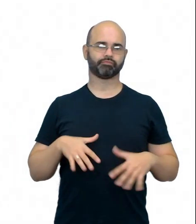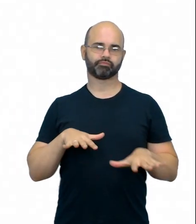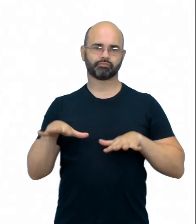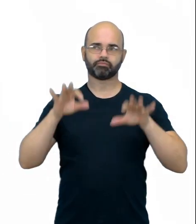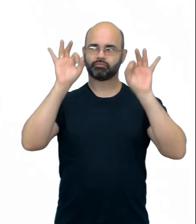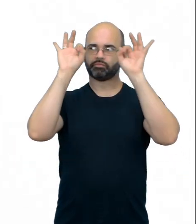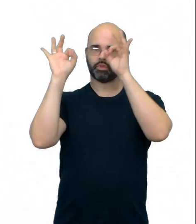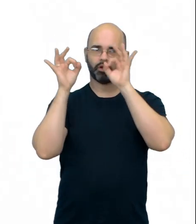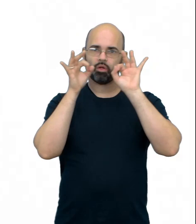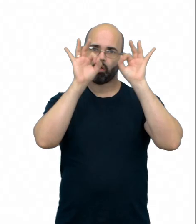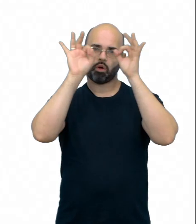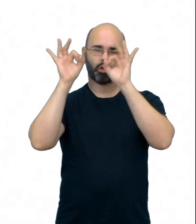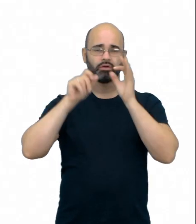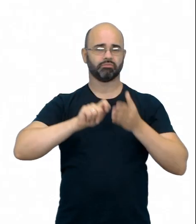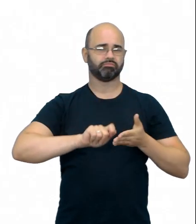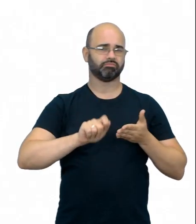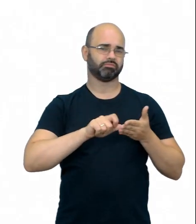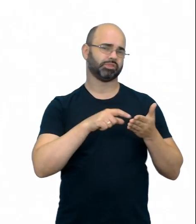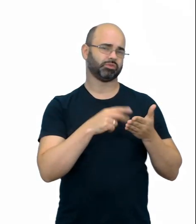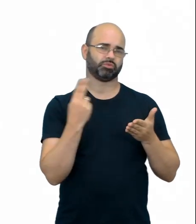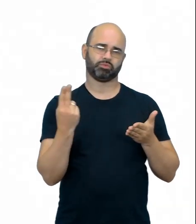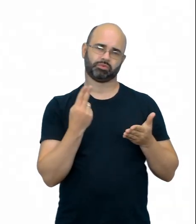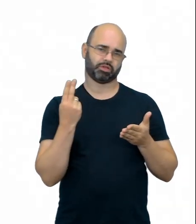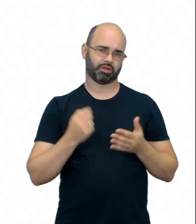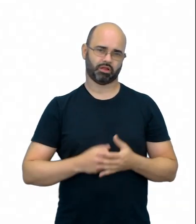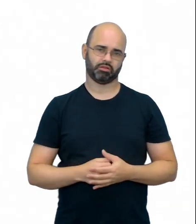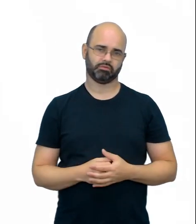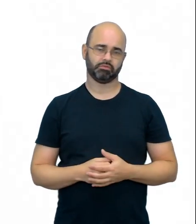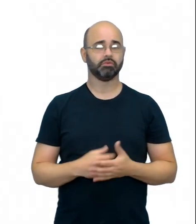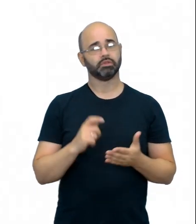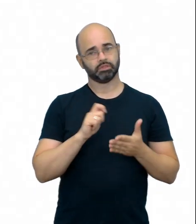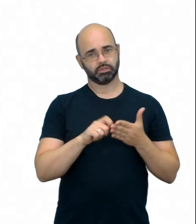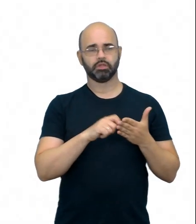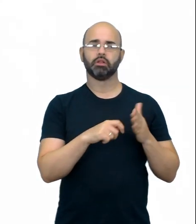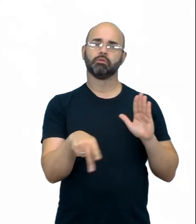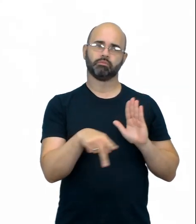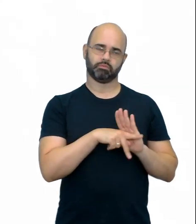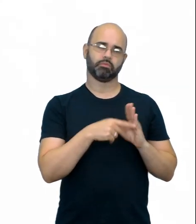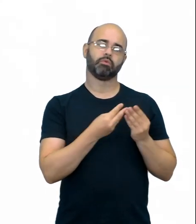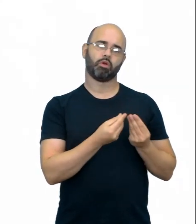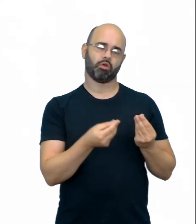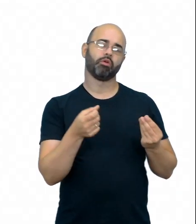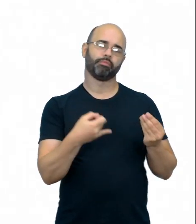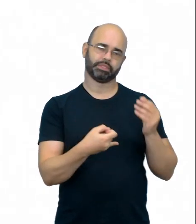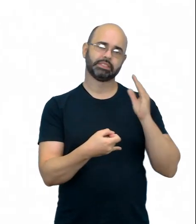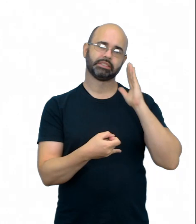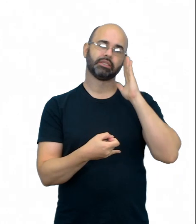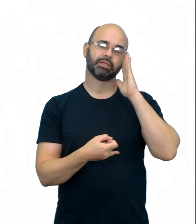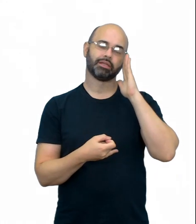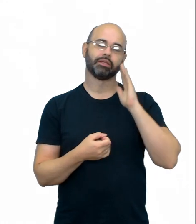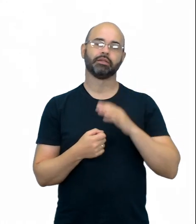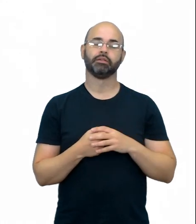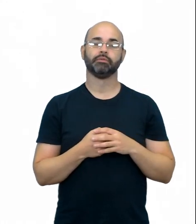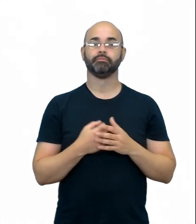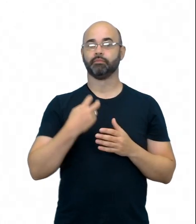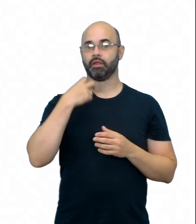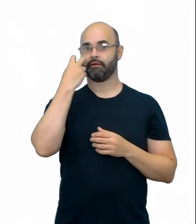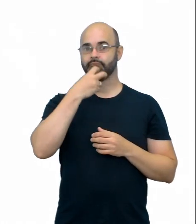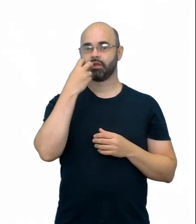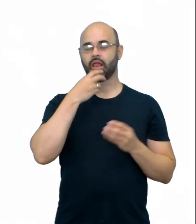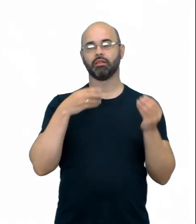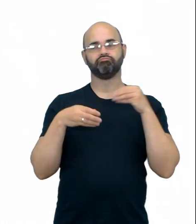olhos. A escrita possui elementos próprios, que não estão inseridos na